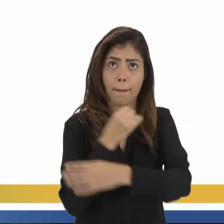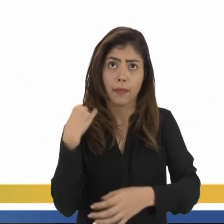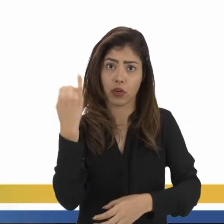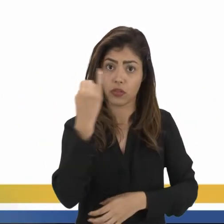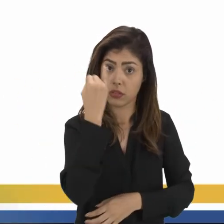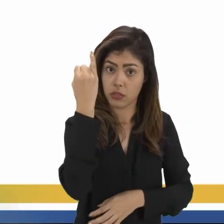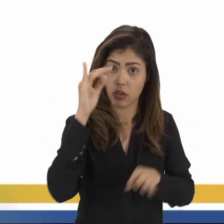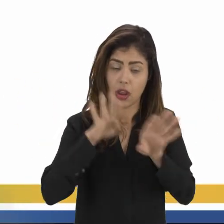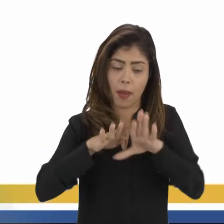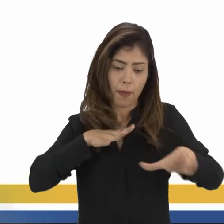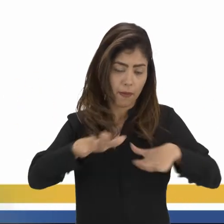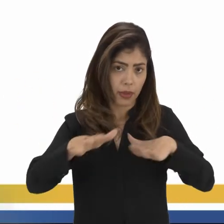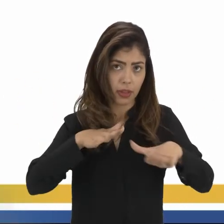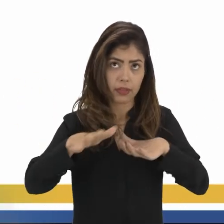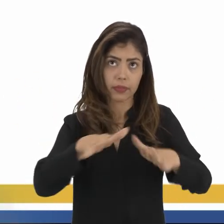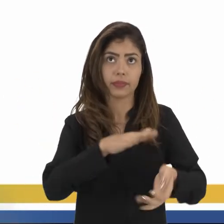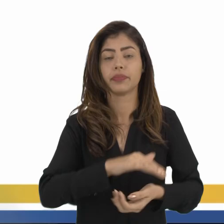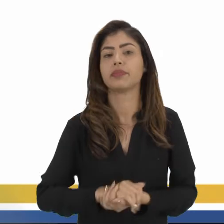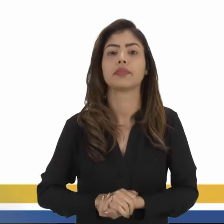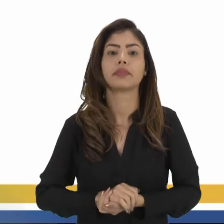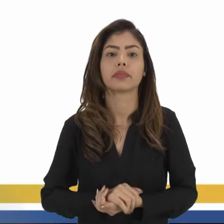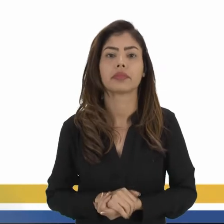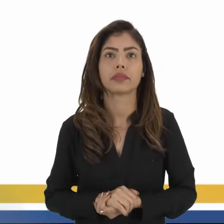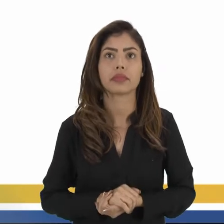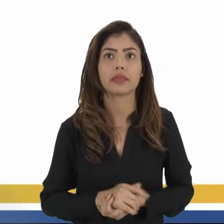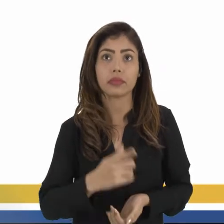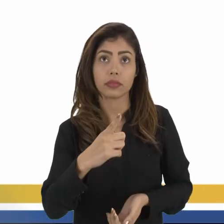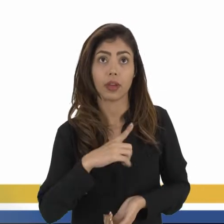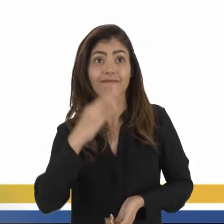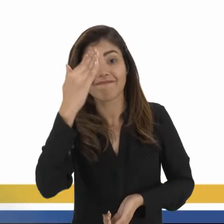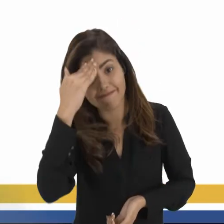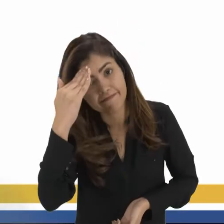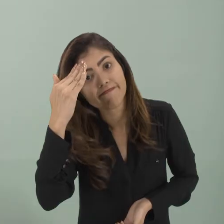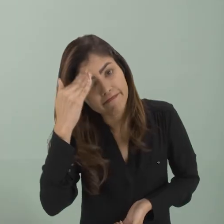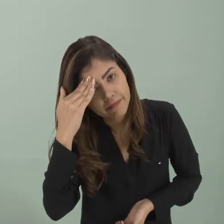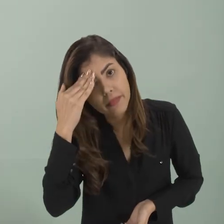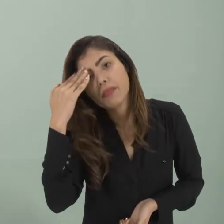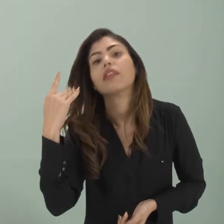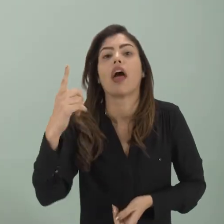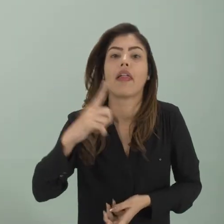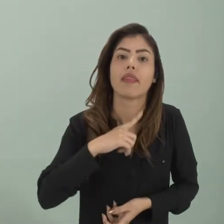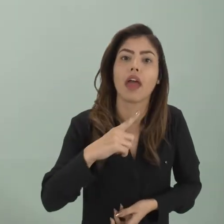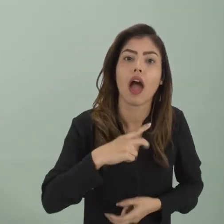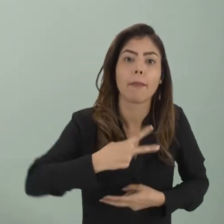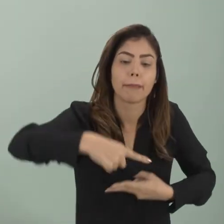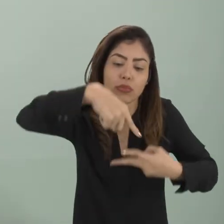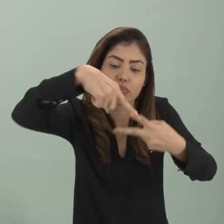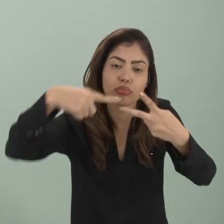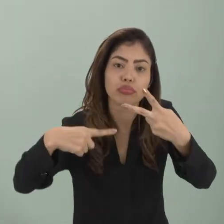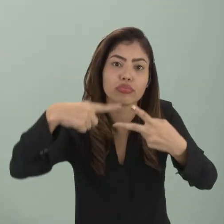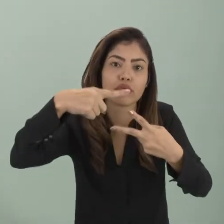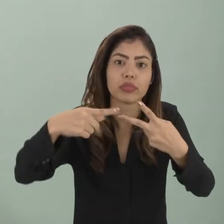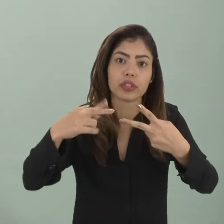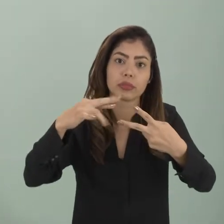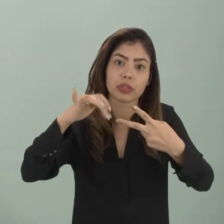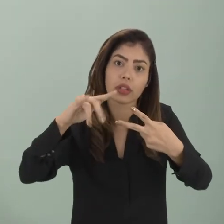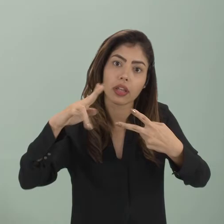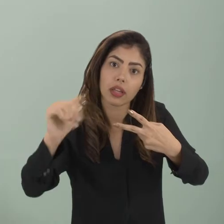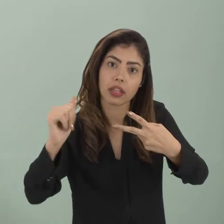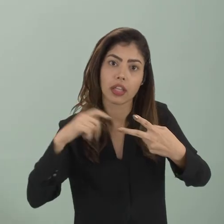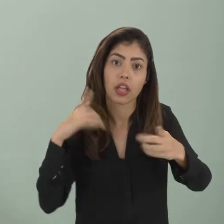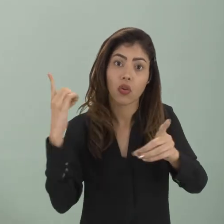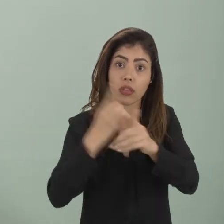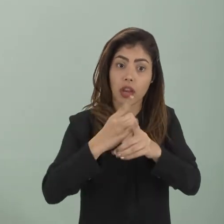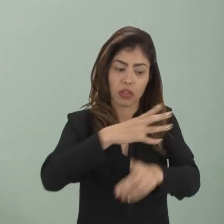nossa movimentação. Temos que entender que nós temos duas proteínas que são encontradas no